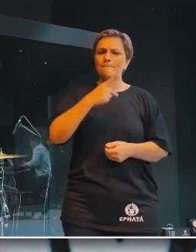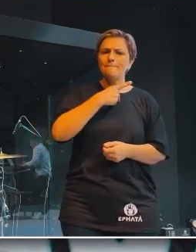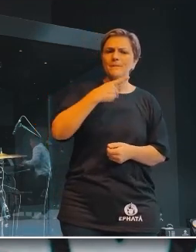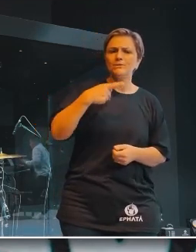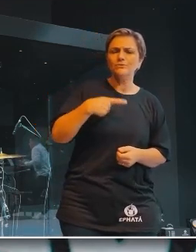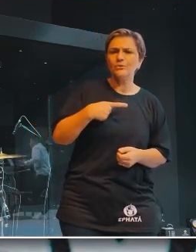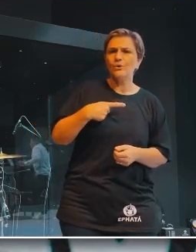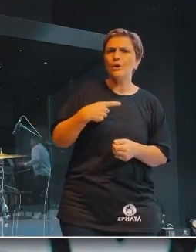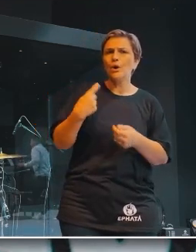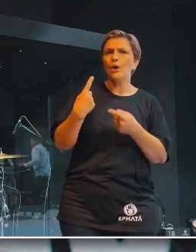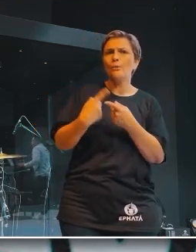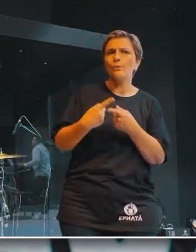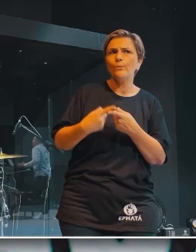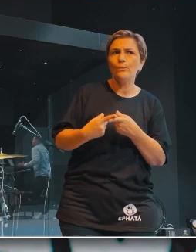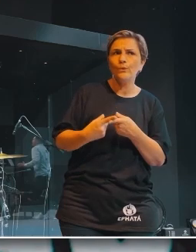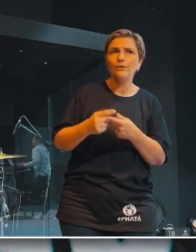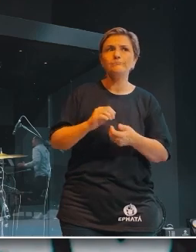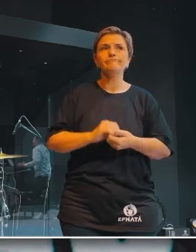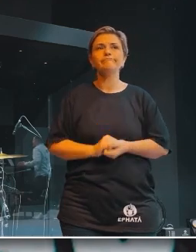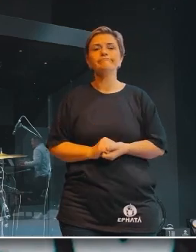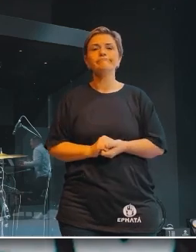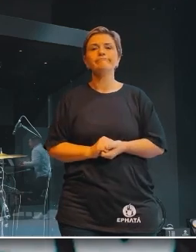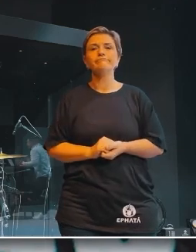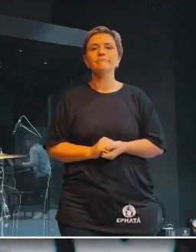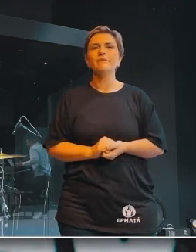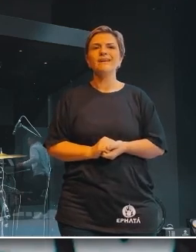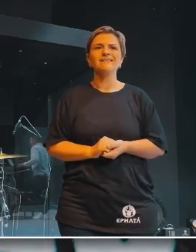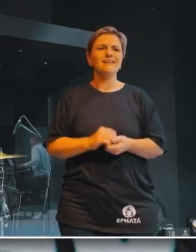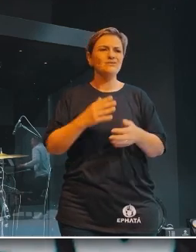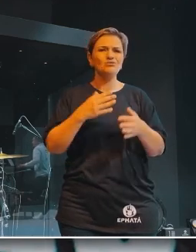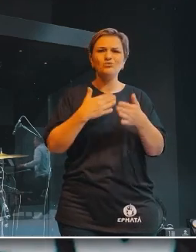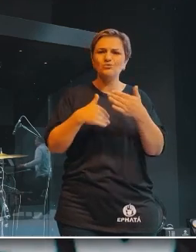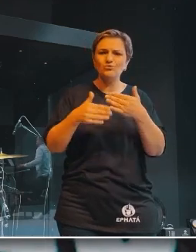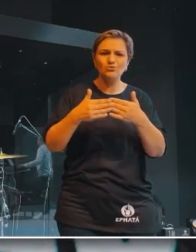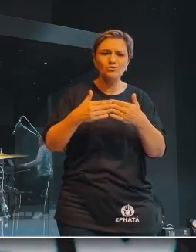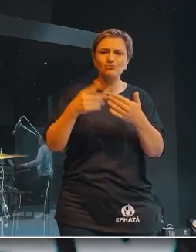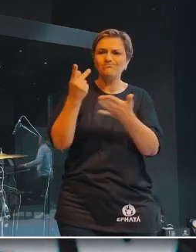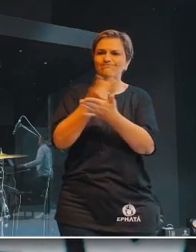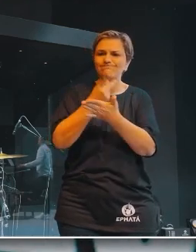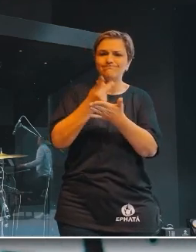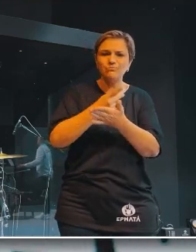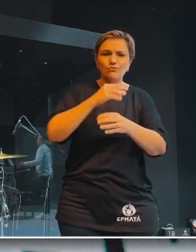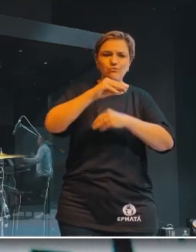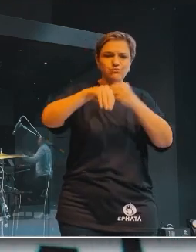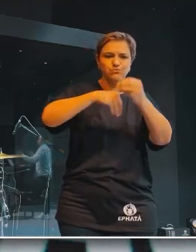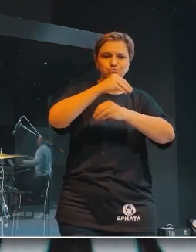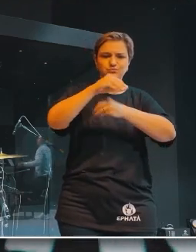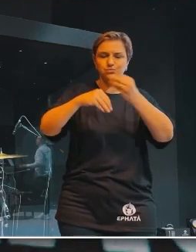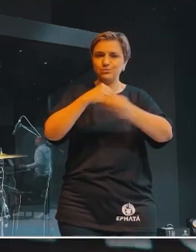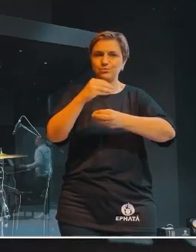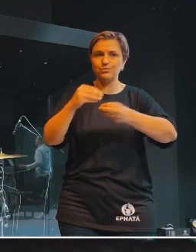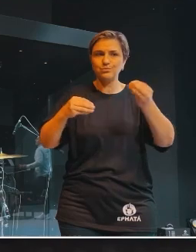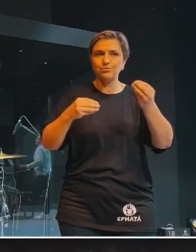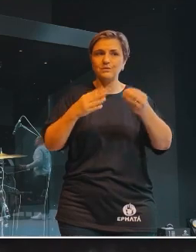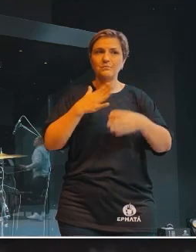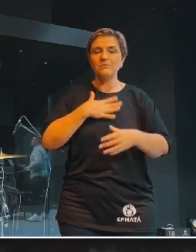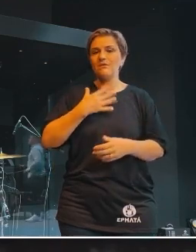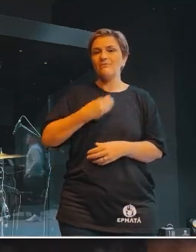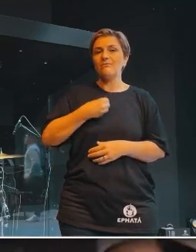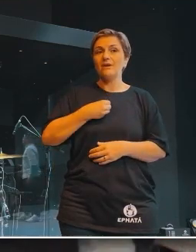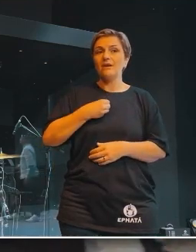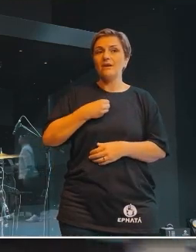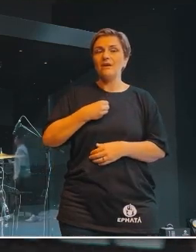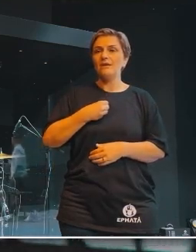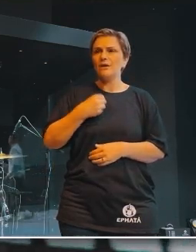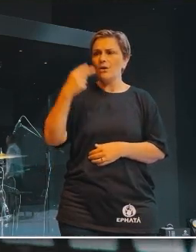Pastor, é porque está dando tudo errado. Está dando tudo errado na minha vida. Olha para mim, no